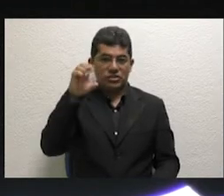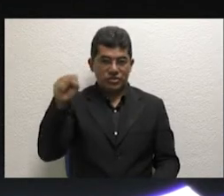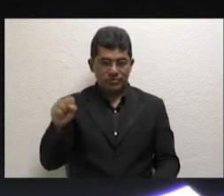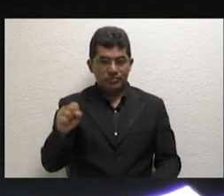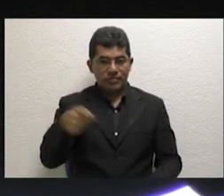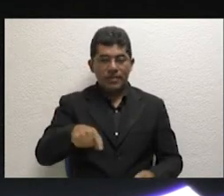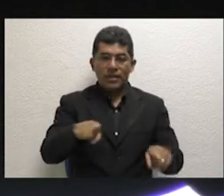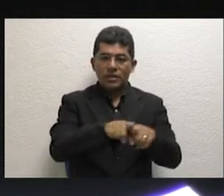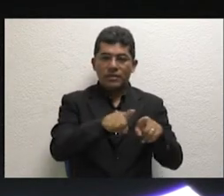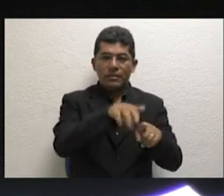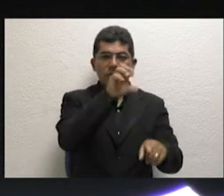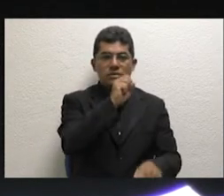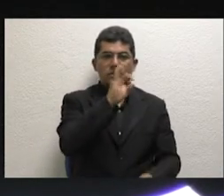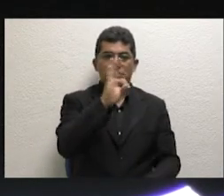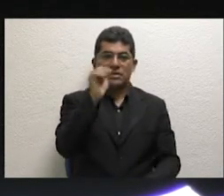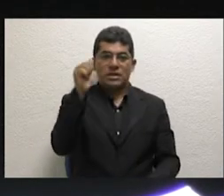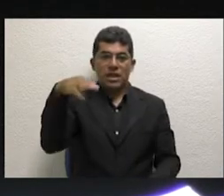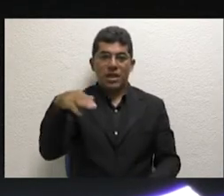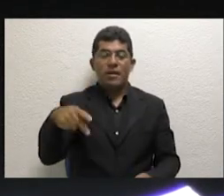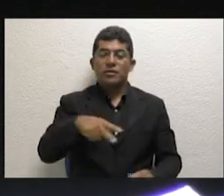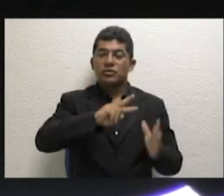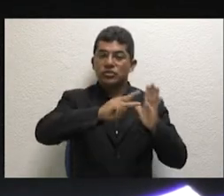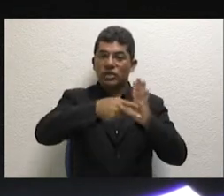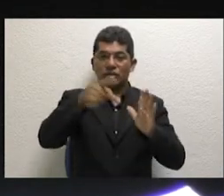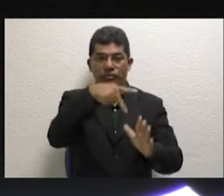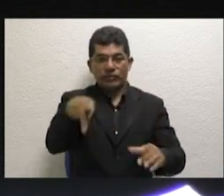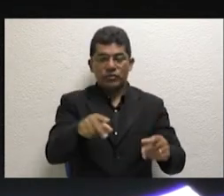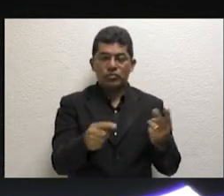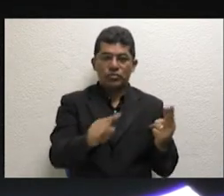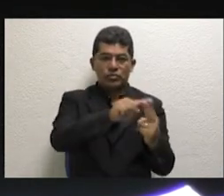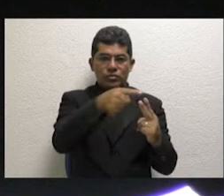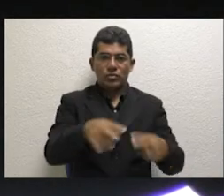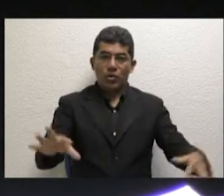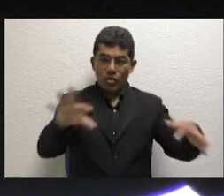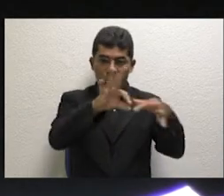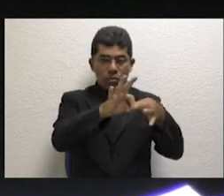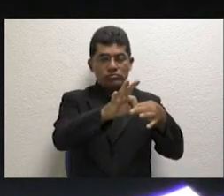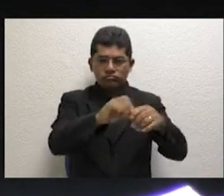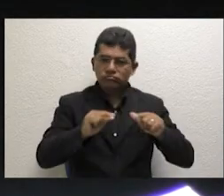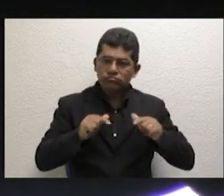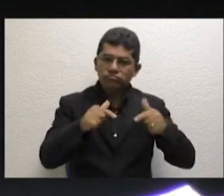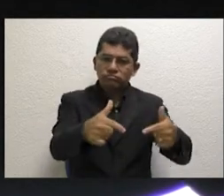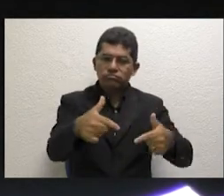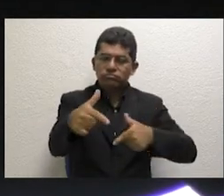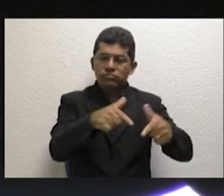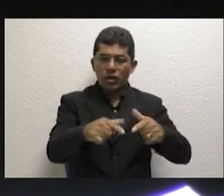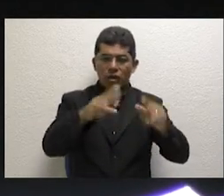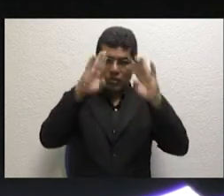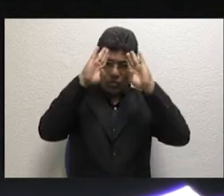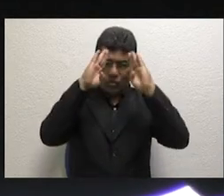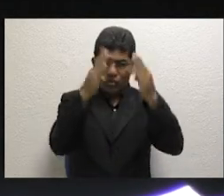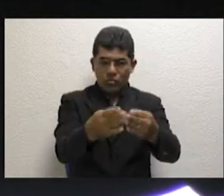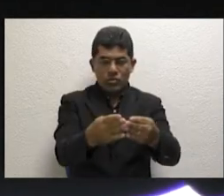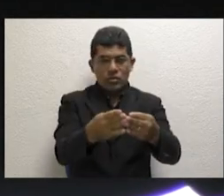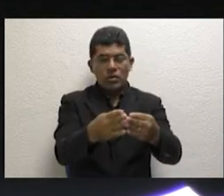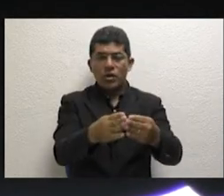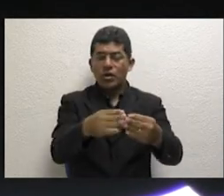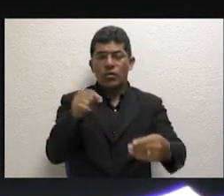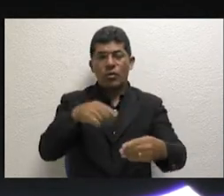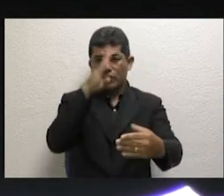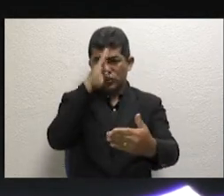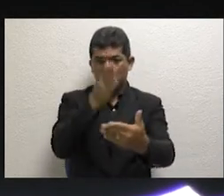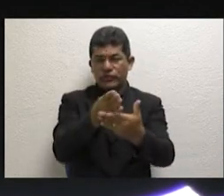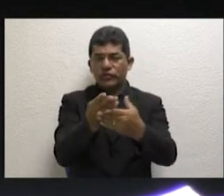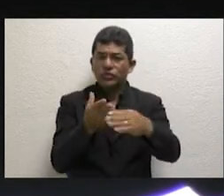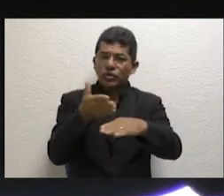Sindicato dos Professores que se juntem unam esforços no sentido de procurar